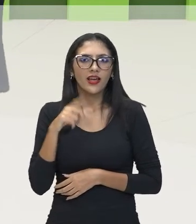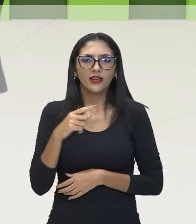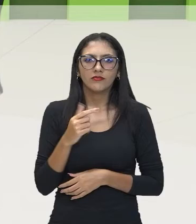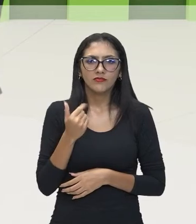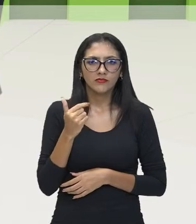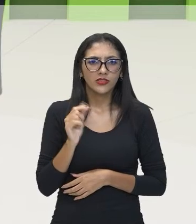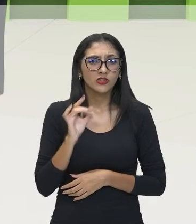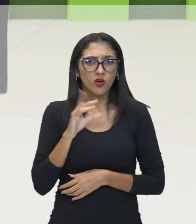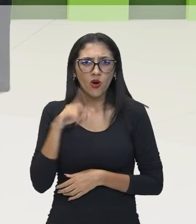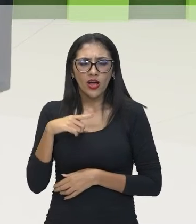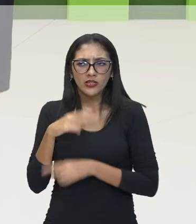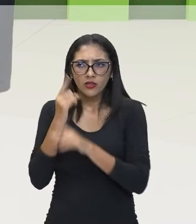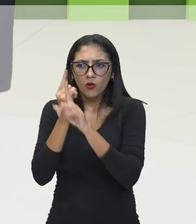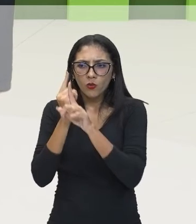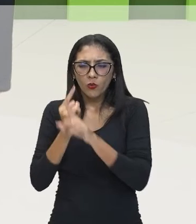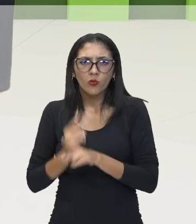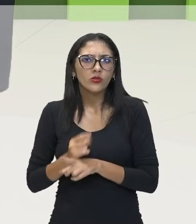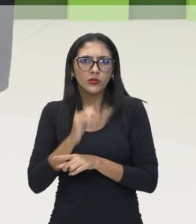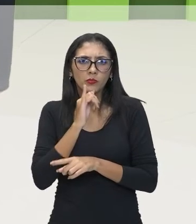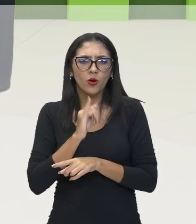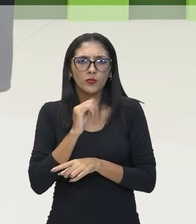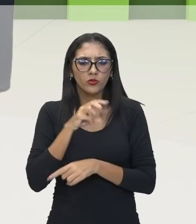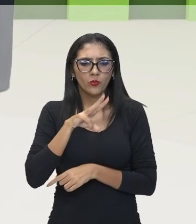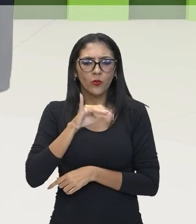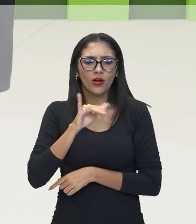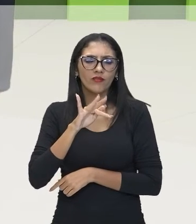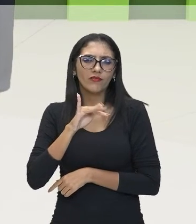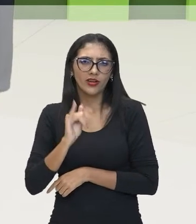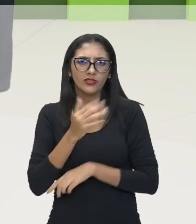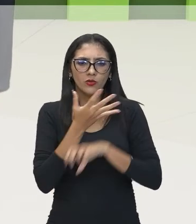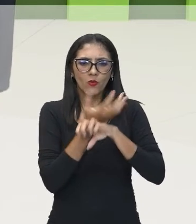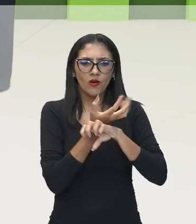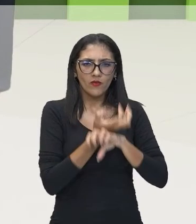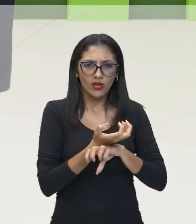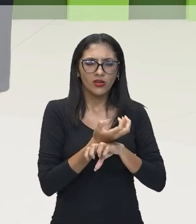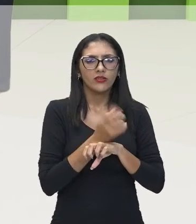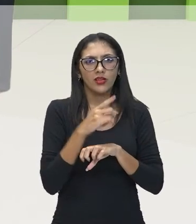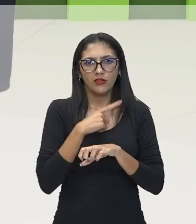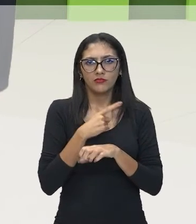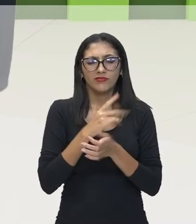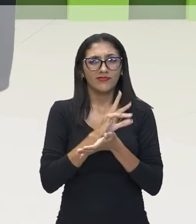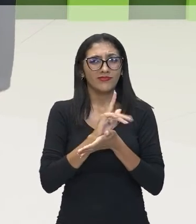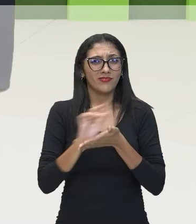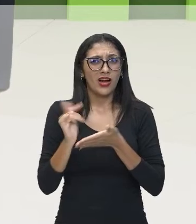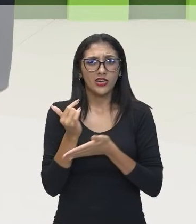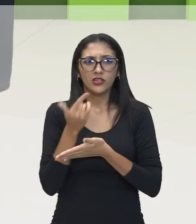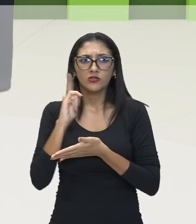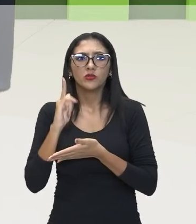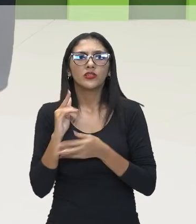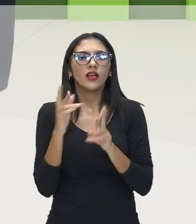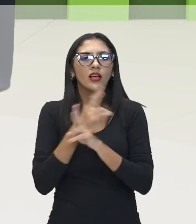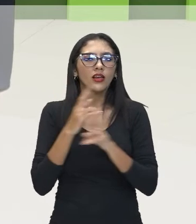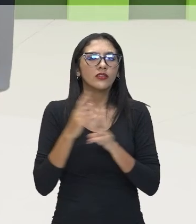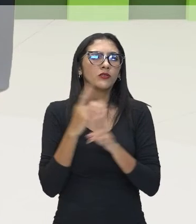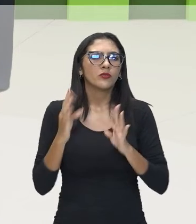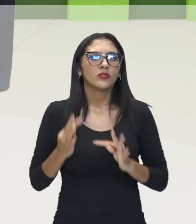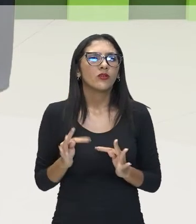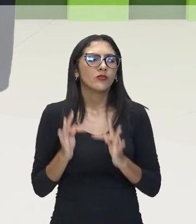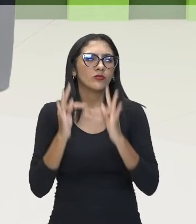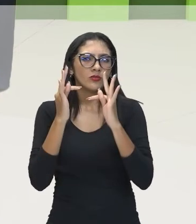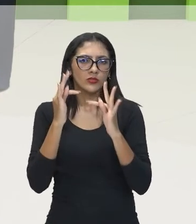essa descoberta do Wi-Fi, não. Ela tem várias participações em várias descobertas muito atuais, tá?